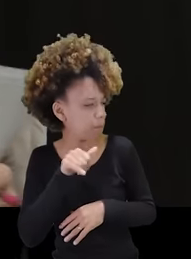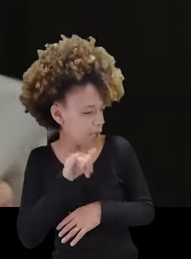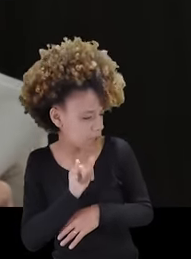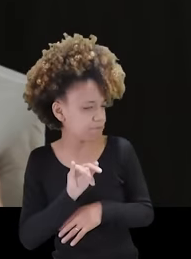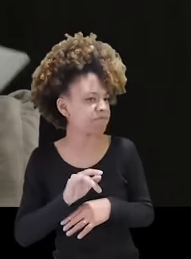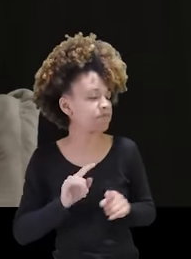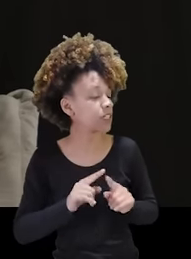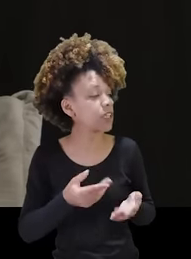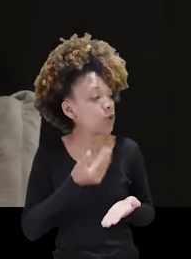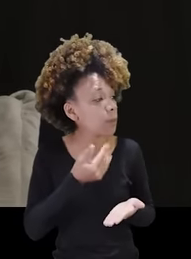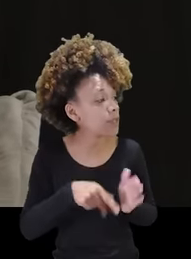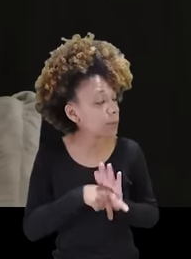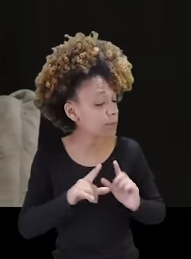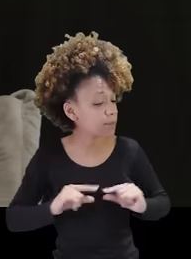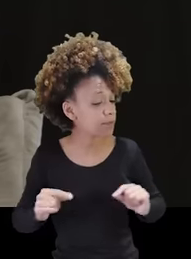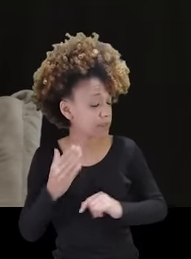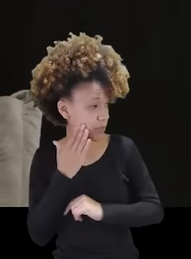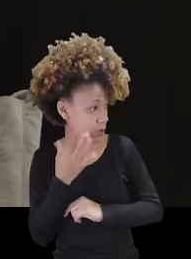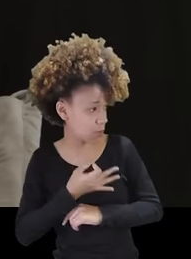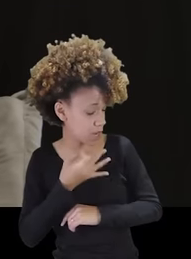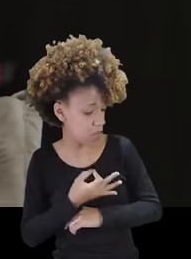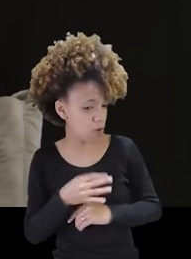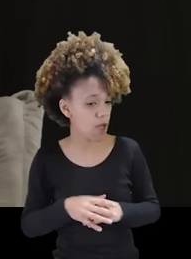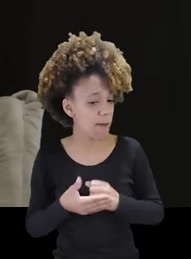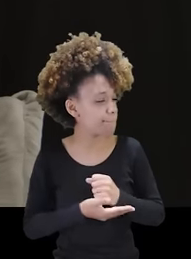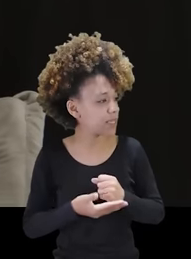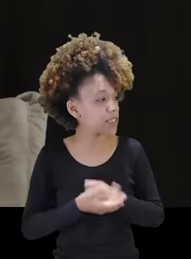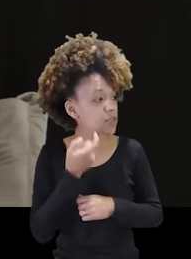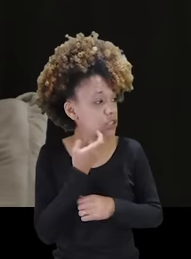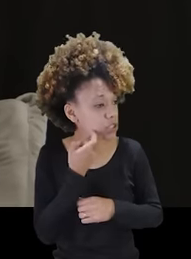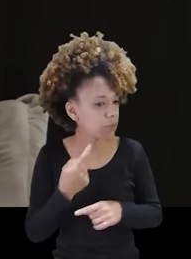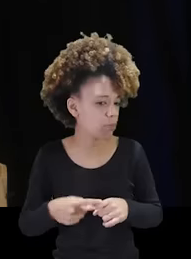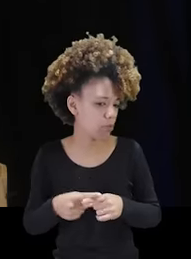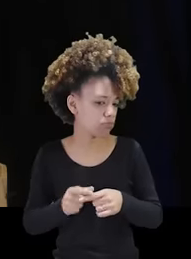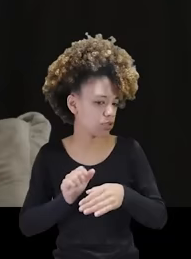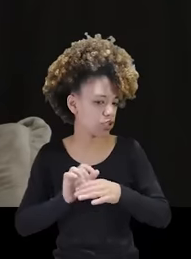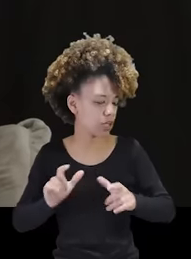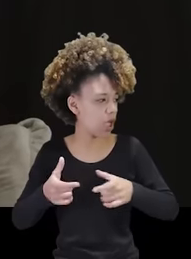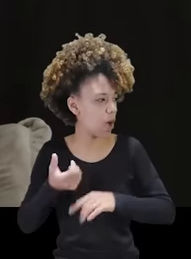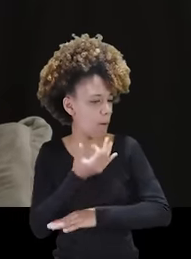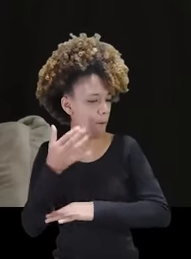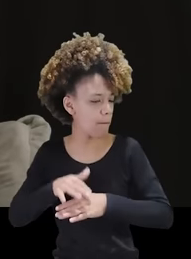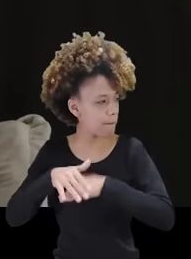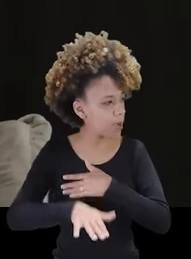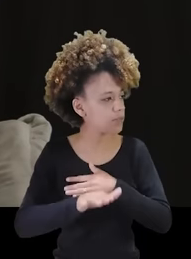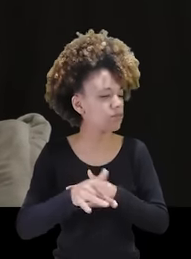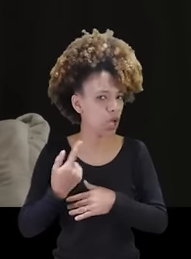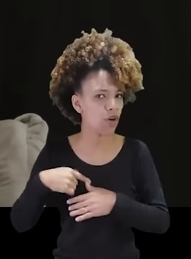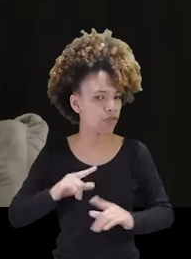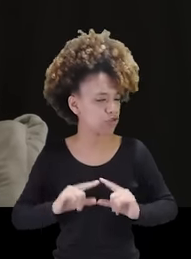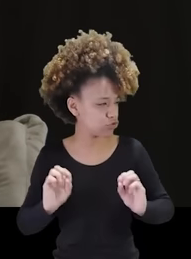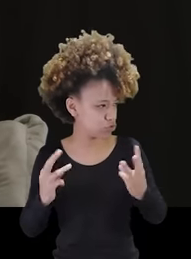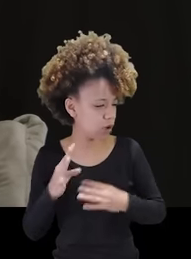é a comida japonesa na minha visão era uma comida muito baseada em peixe por causa de ser uma ilha né é muito peixe ali e tal eu